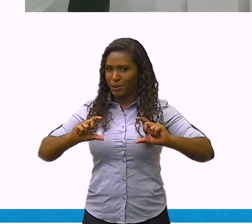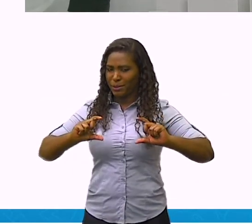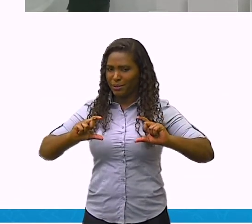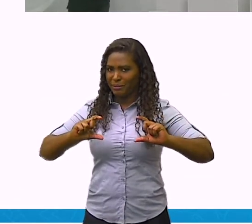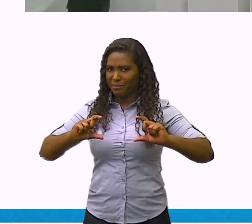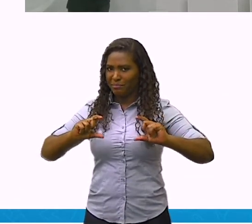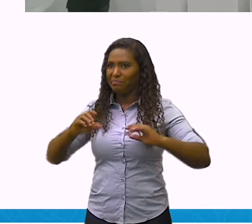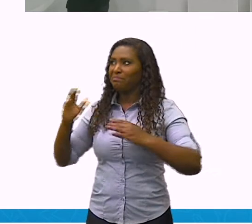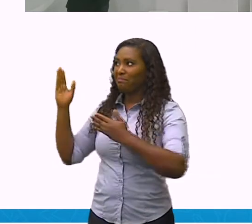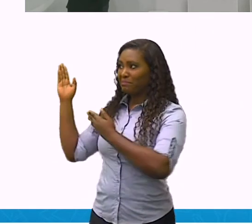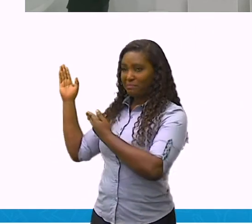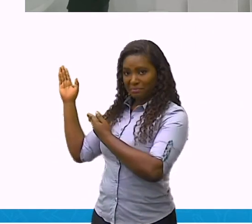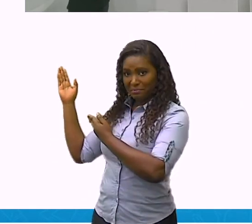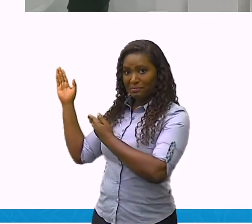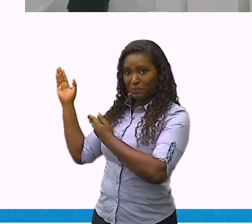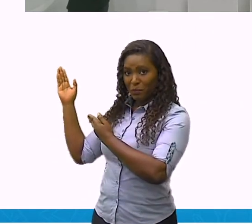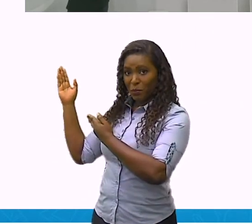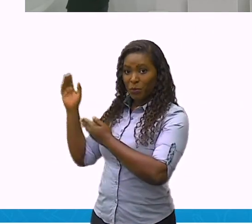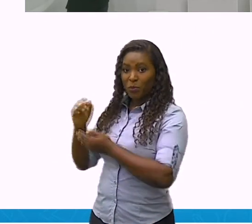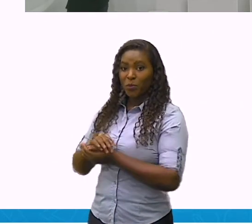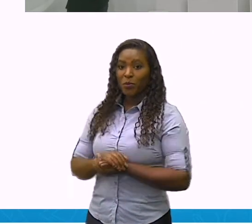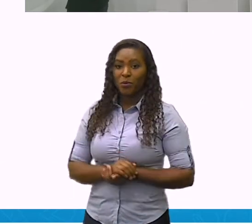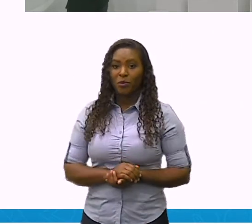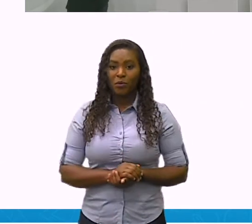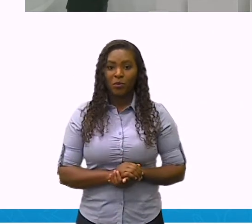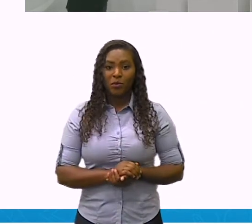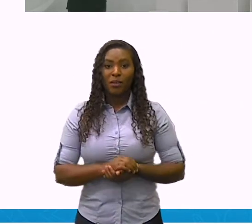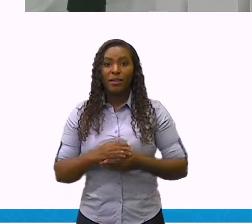Enzo? Nós estamos falando aqui do